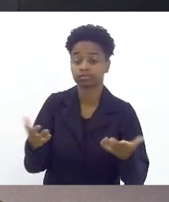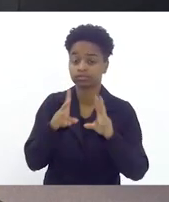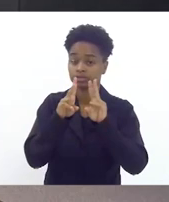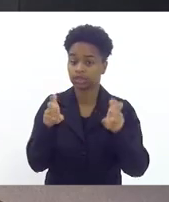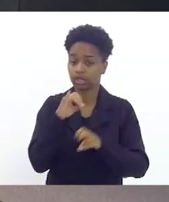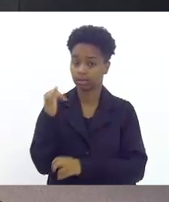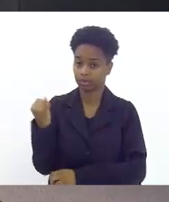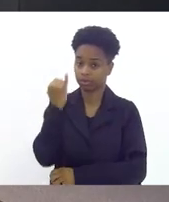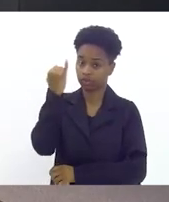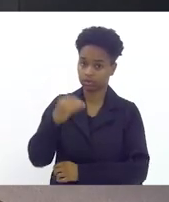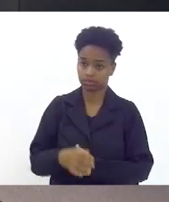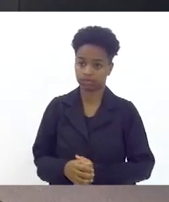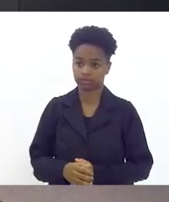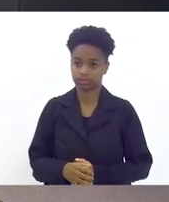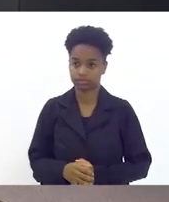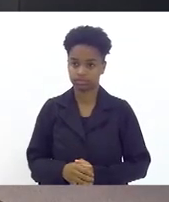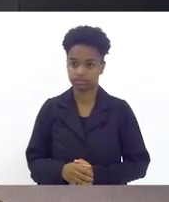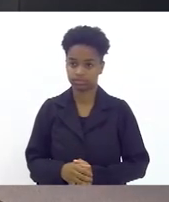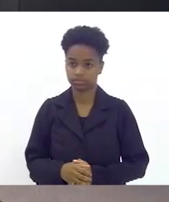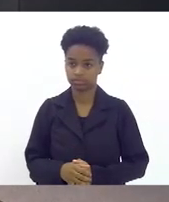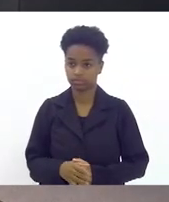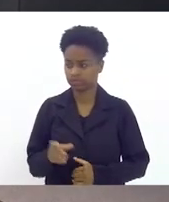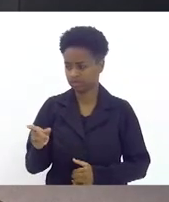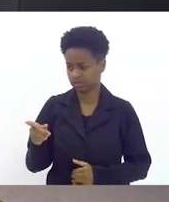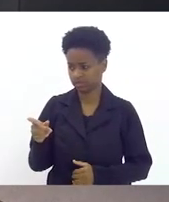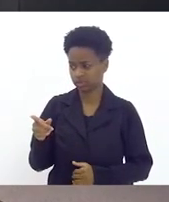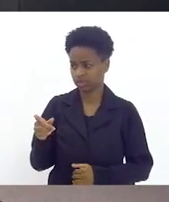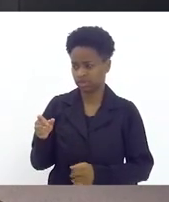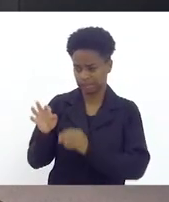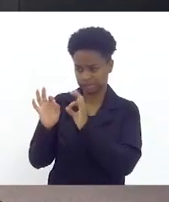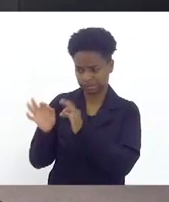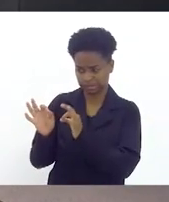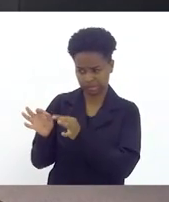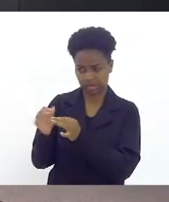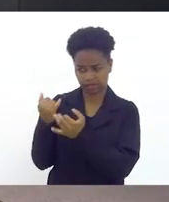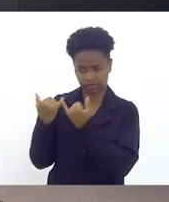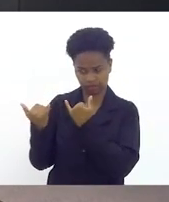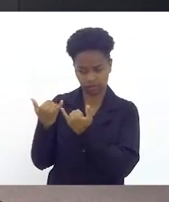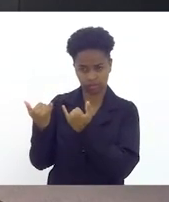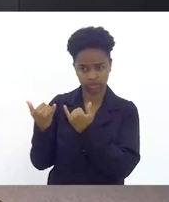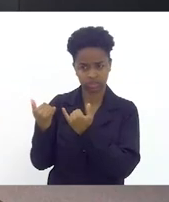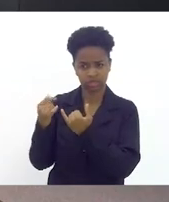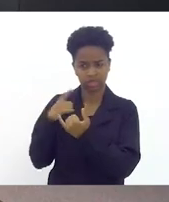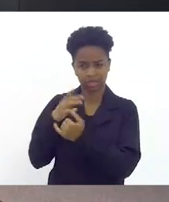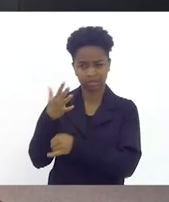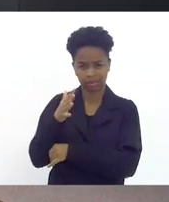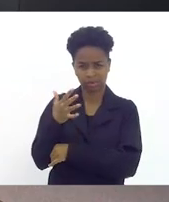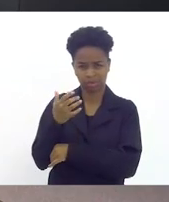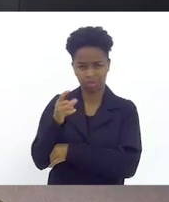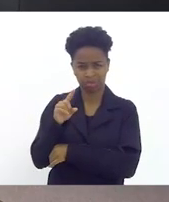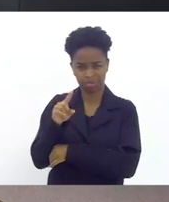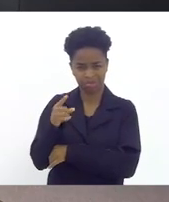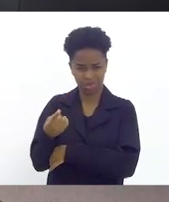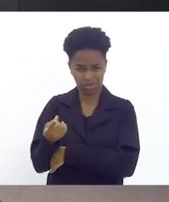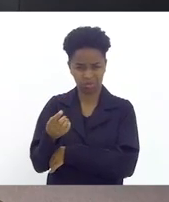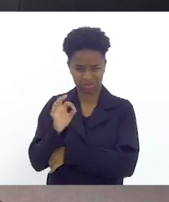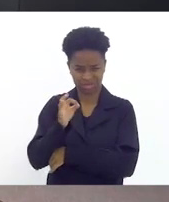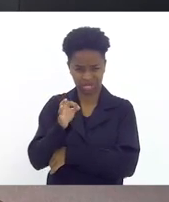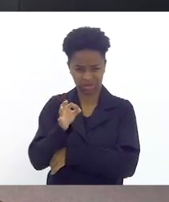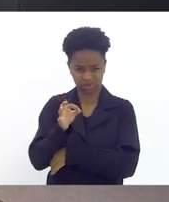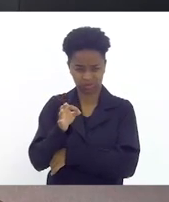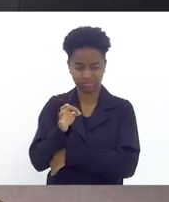importante e aí preocupa você confirma esse dado que que validadas tem cerca de 1000 ou algo desse